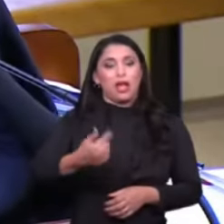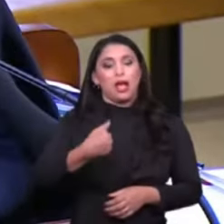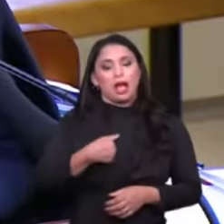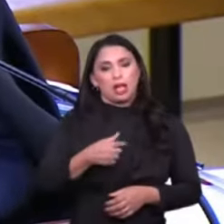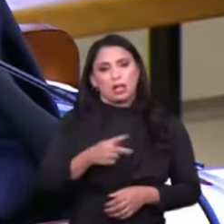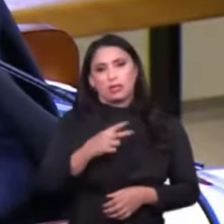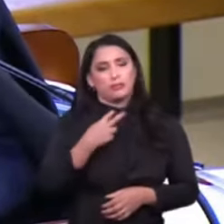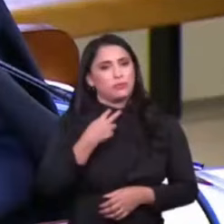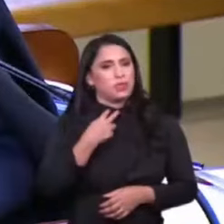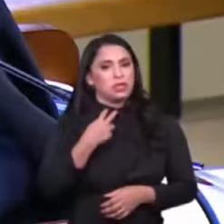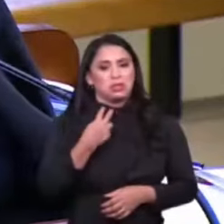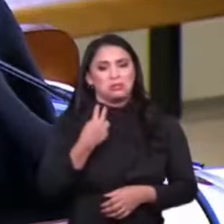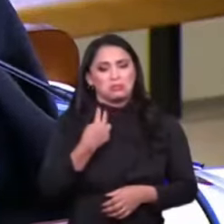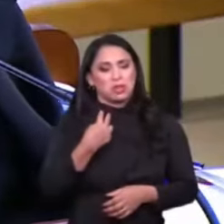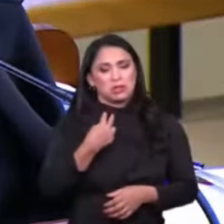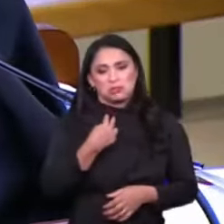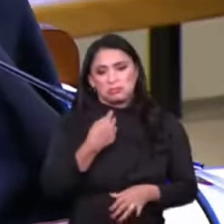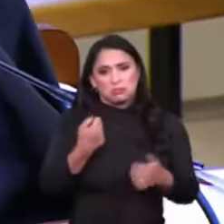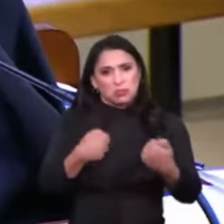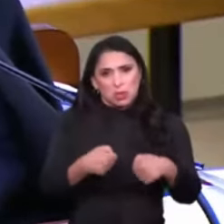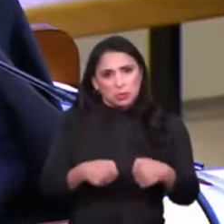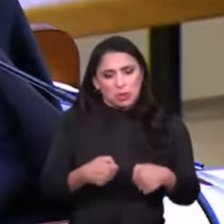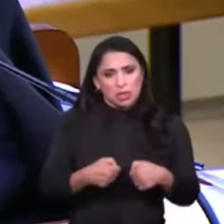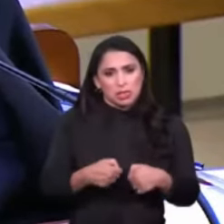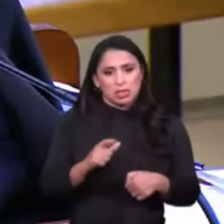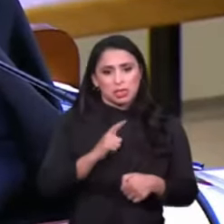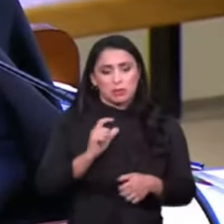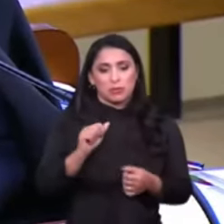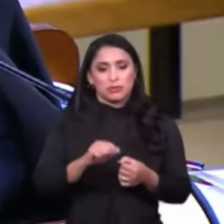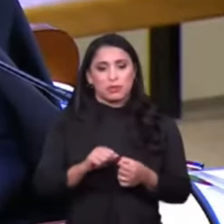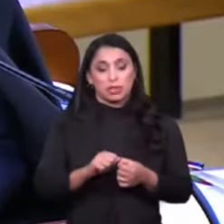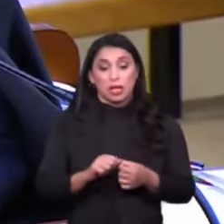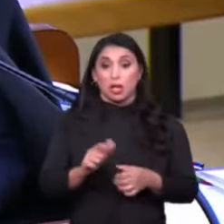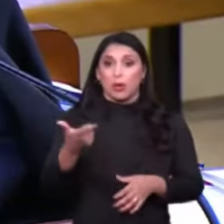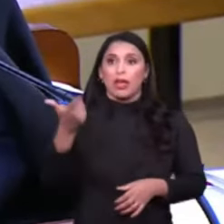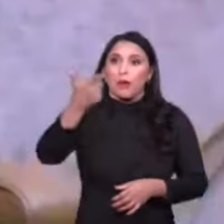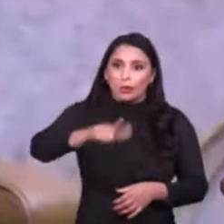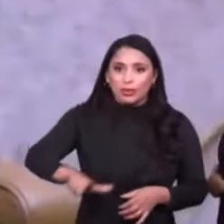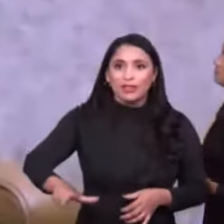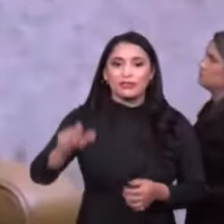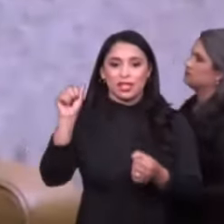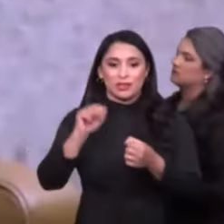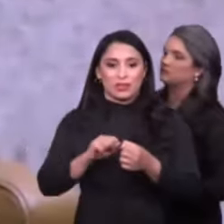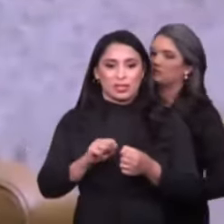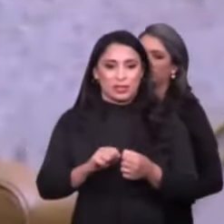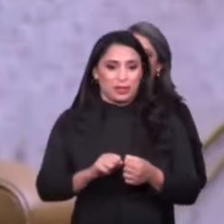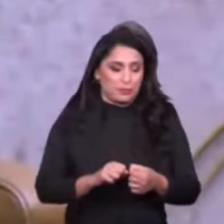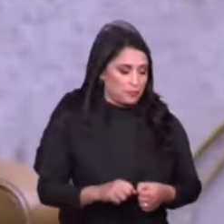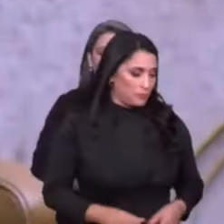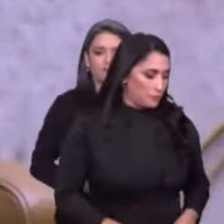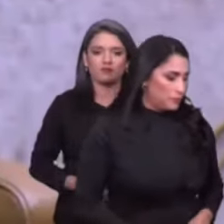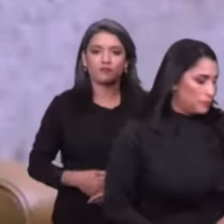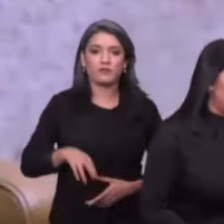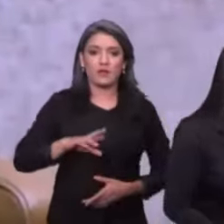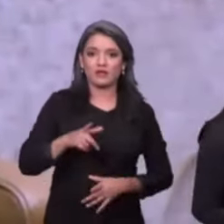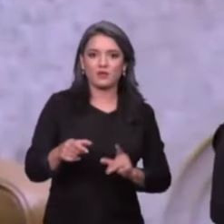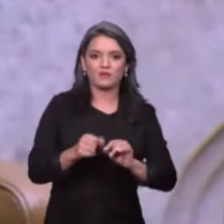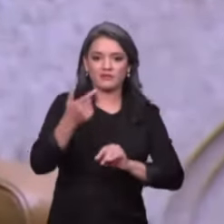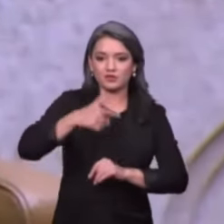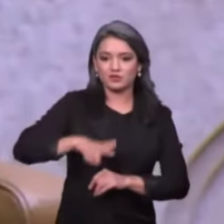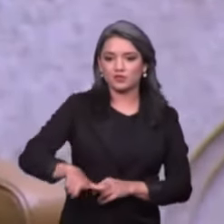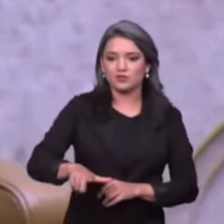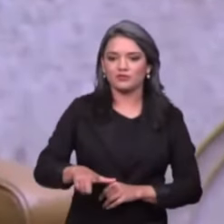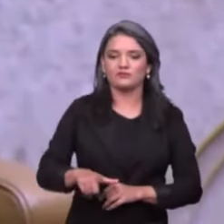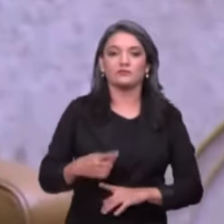nós não precisaríamos partir para esse caminho. Não é a reincidência. É que para um jovem pobre que está